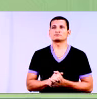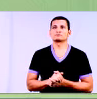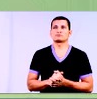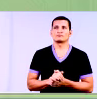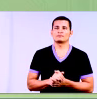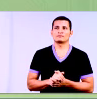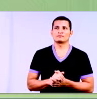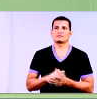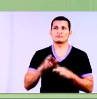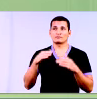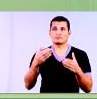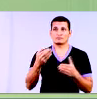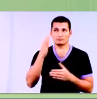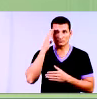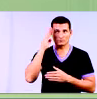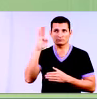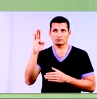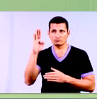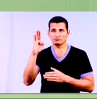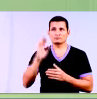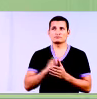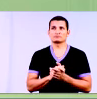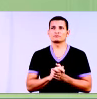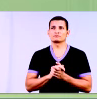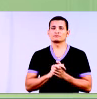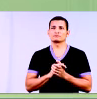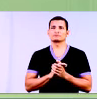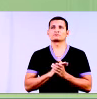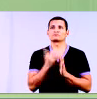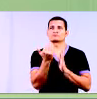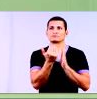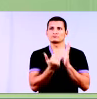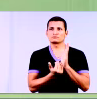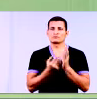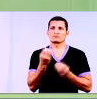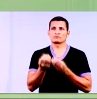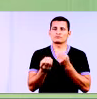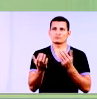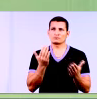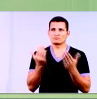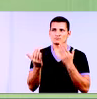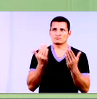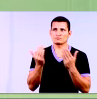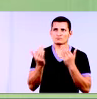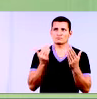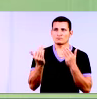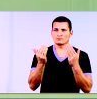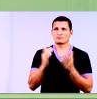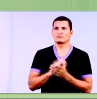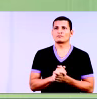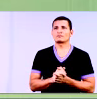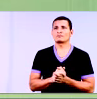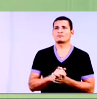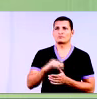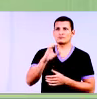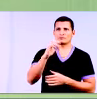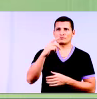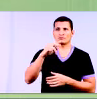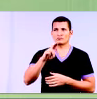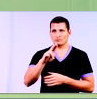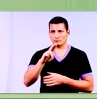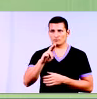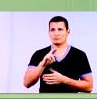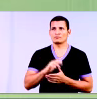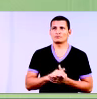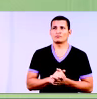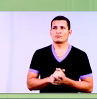Quais são os principais parâmetros? Como é que eu consigo comparar um computador com um processador com outro? De fato, desempenho. A gente já viu lá,